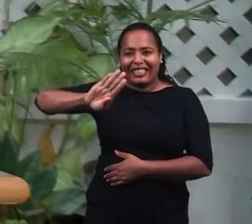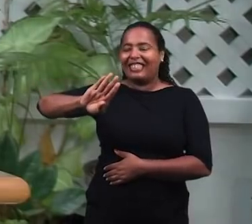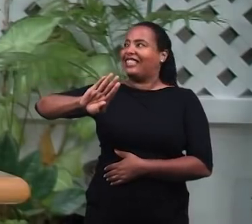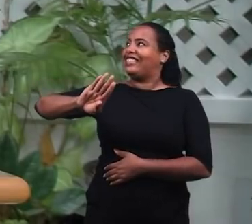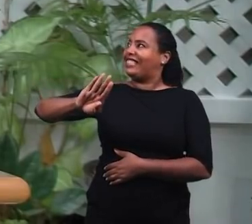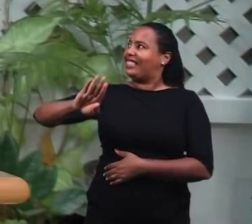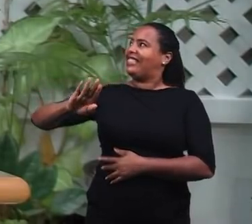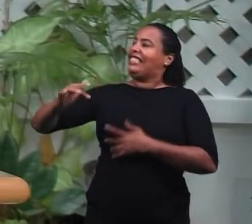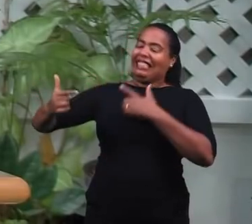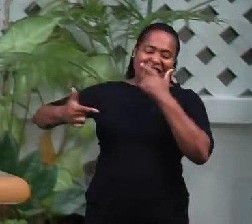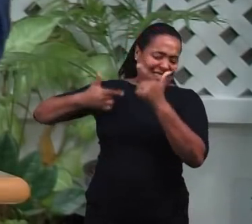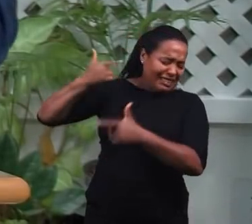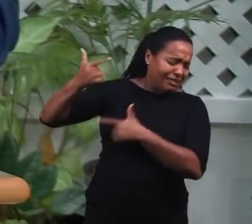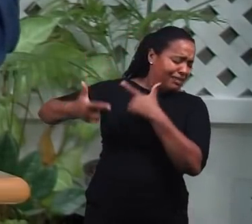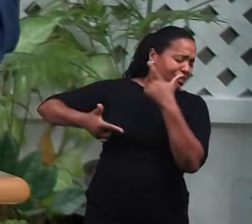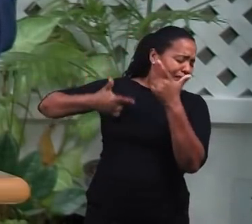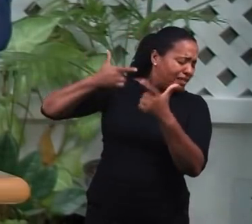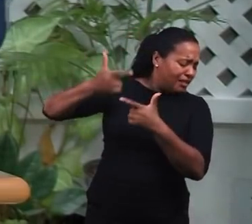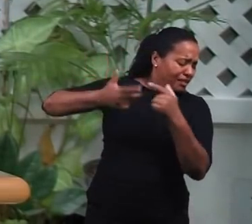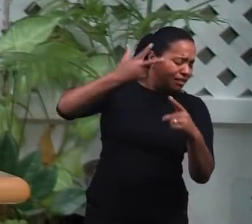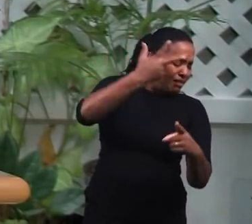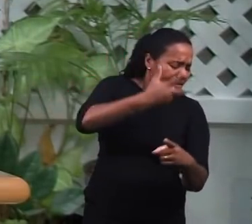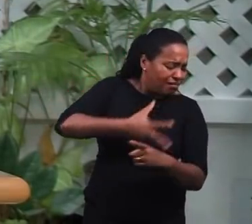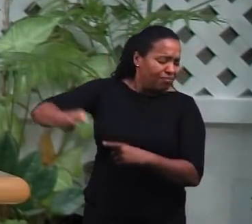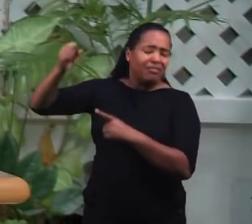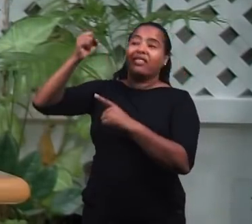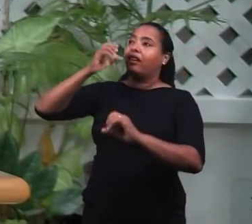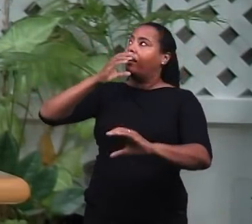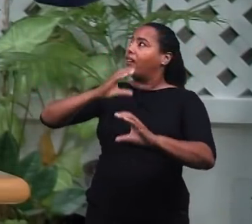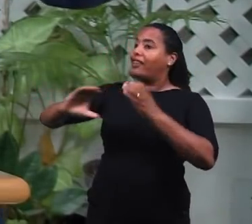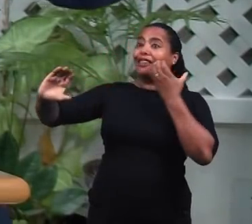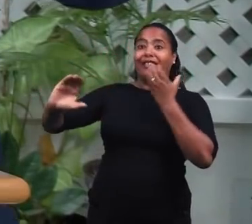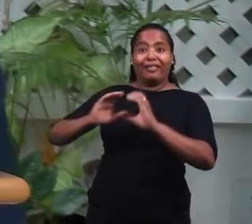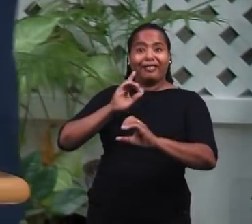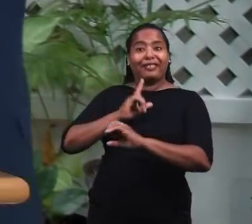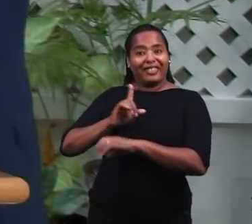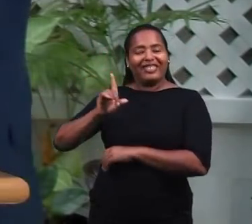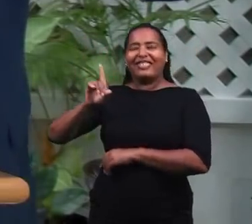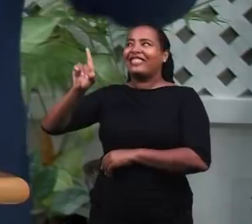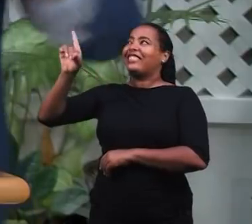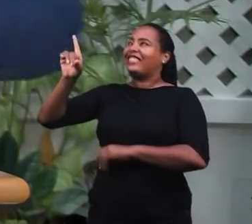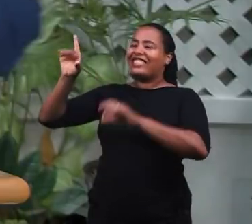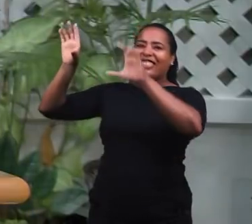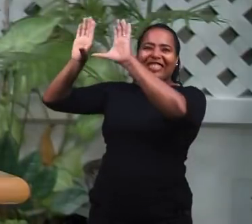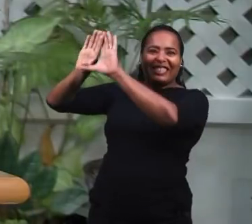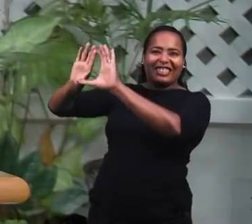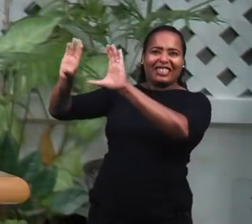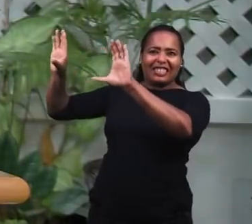promessas, das lutas que foram vencidas, dos cânticos na